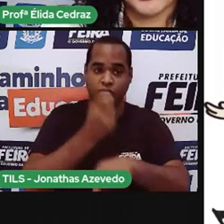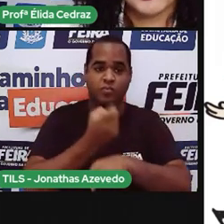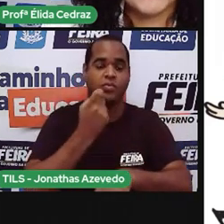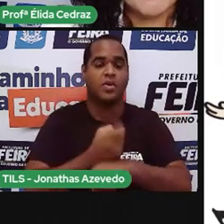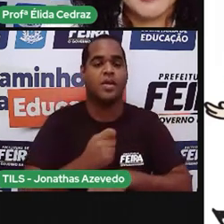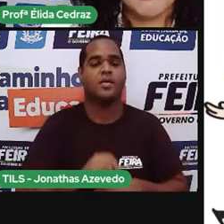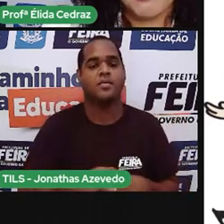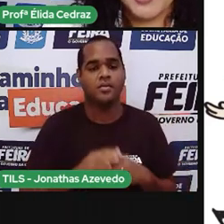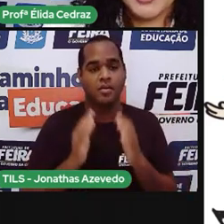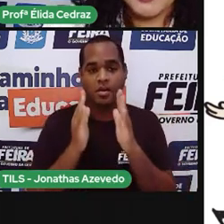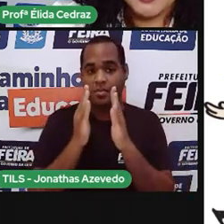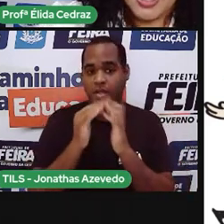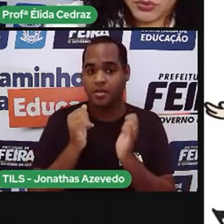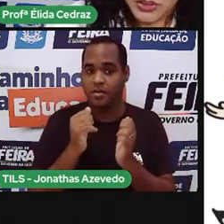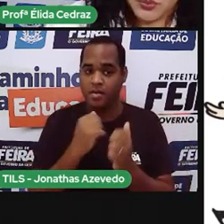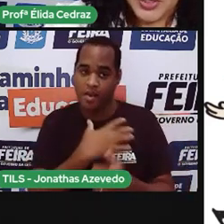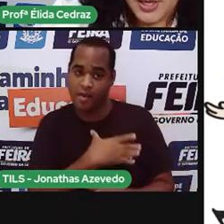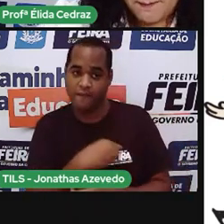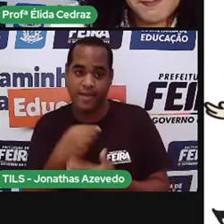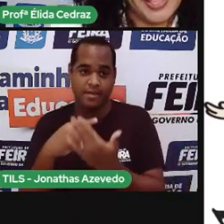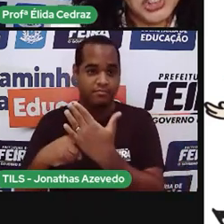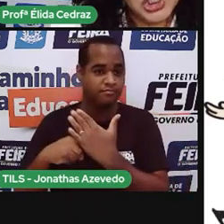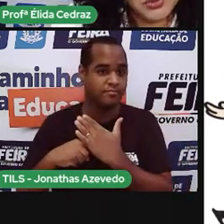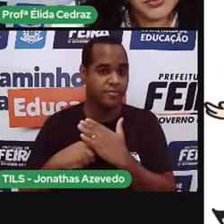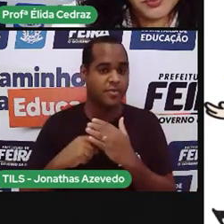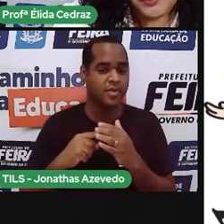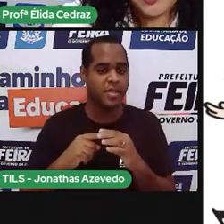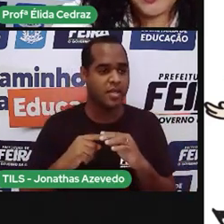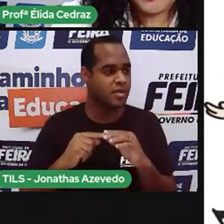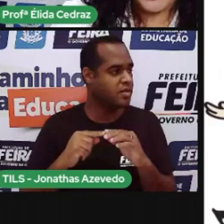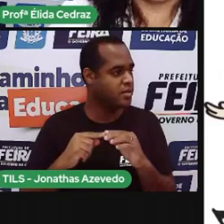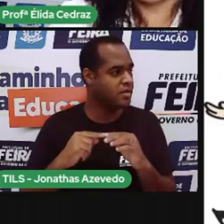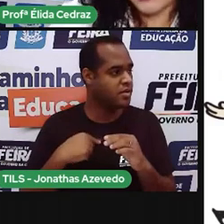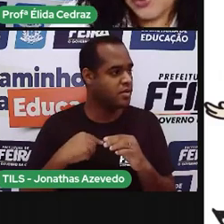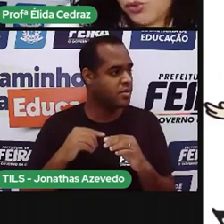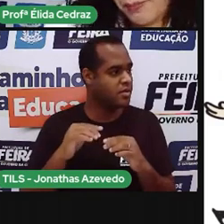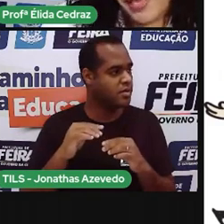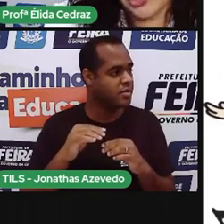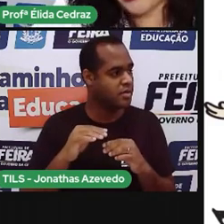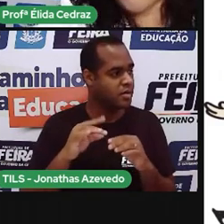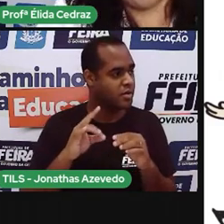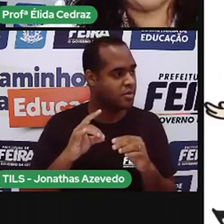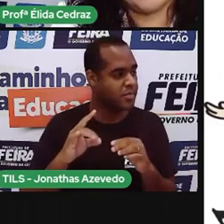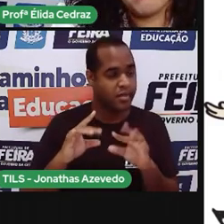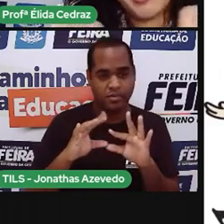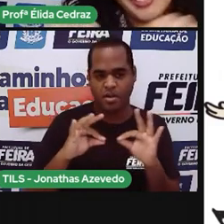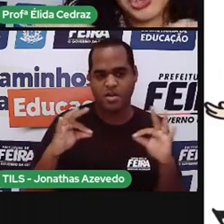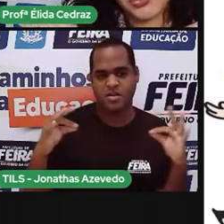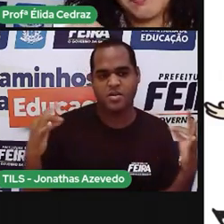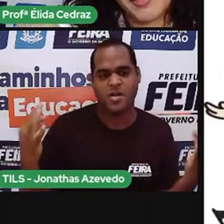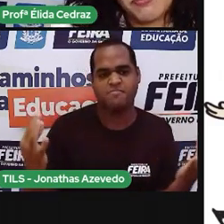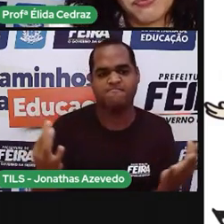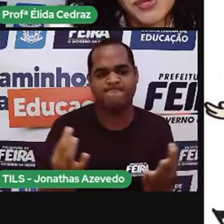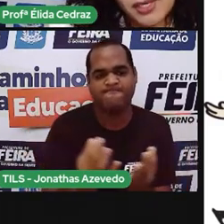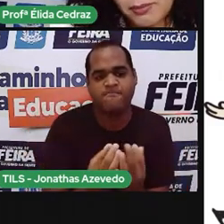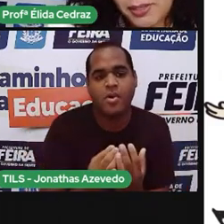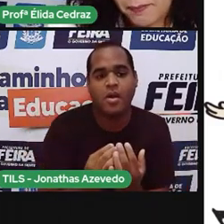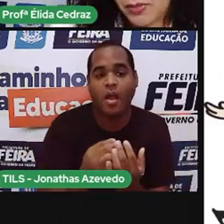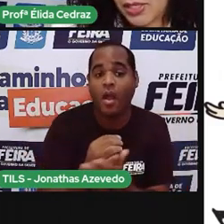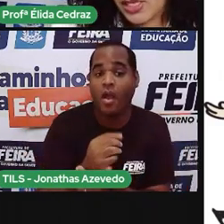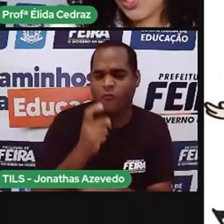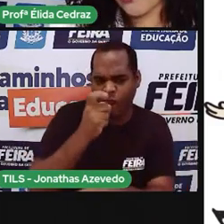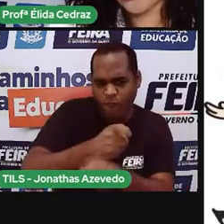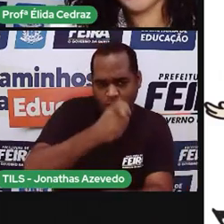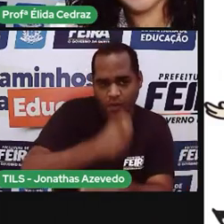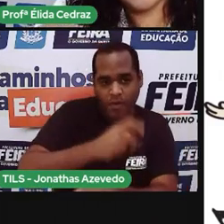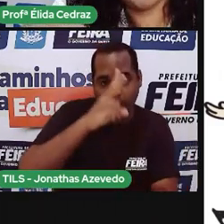pedir ajuda a minha filha eu segurei empate ela Segurou o plástico e amarre com um elástico bem